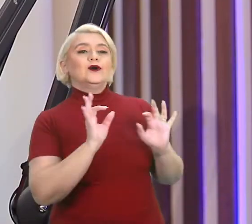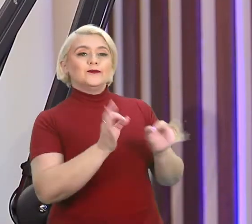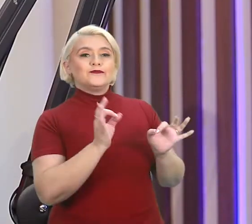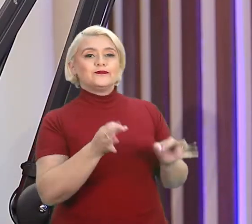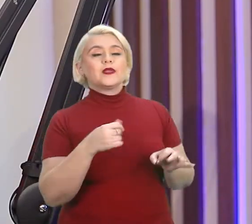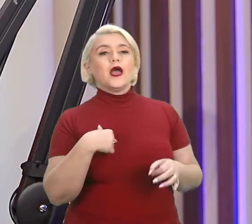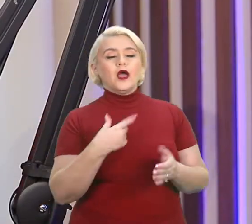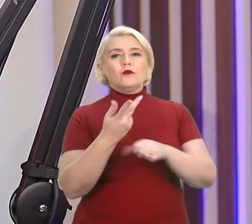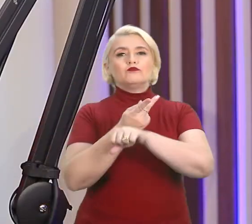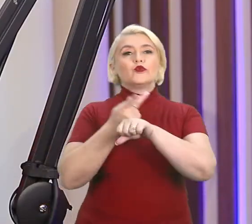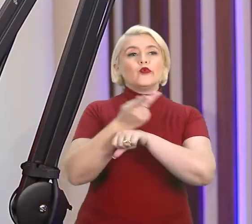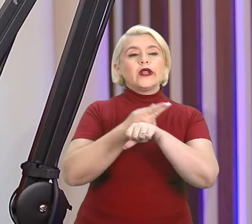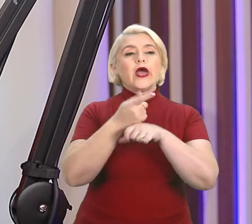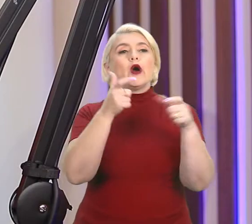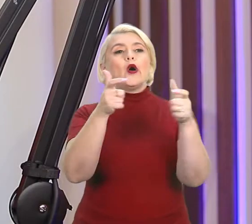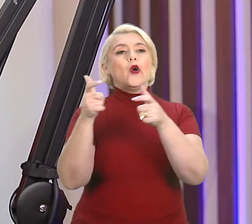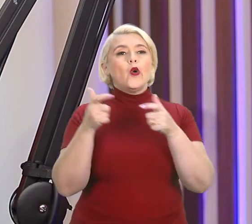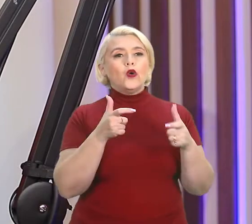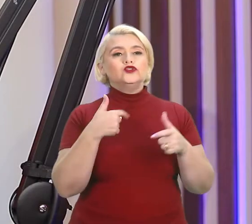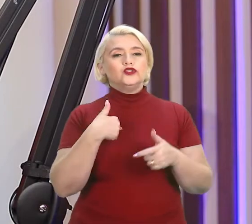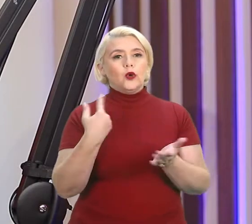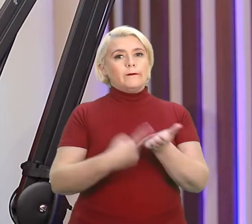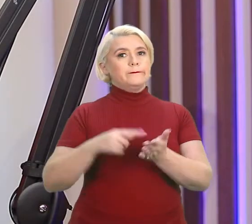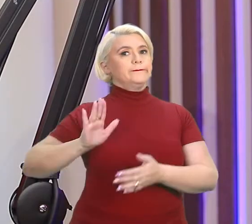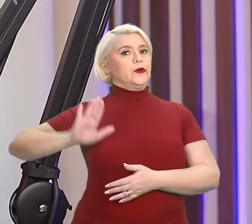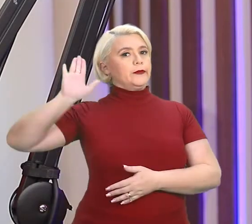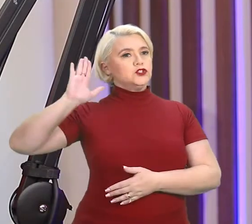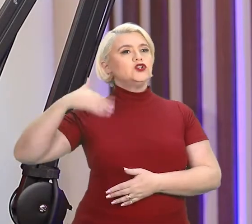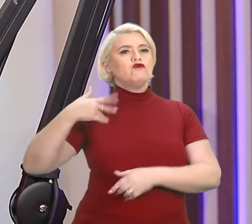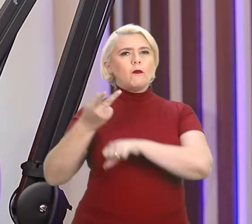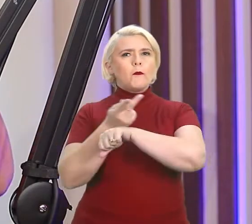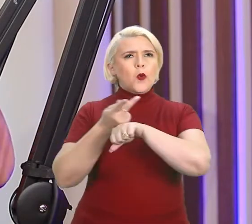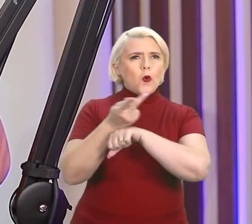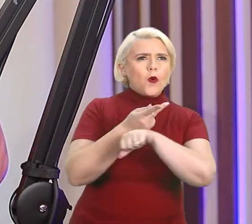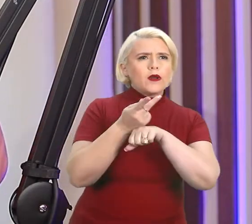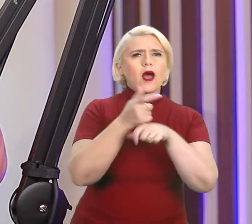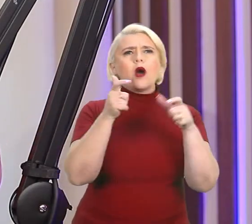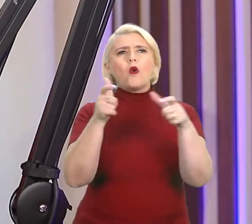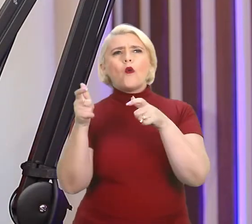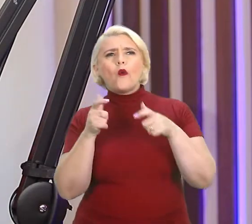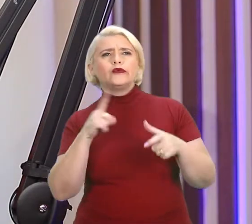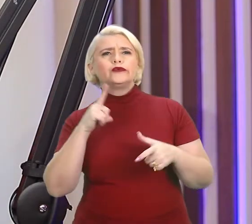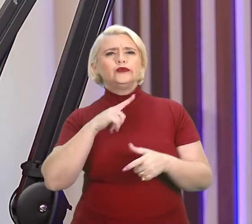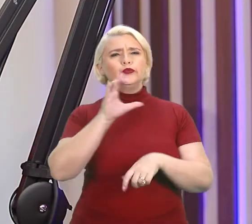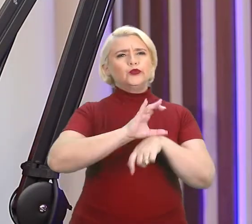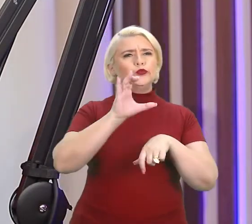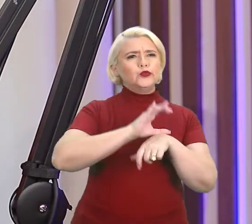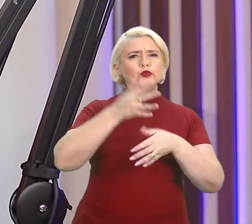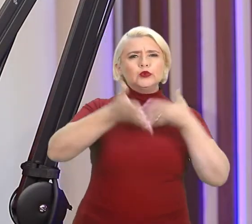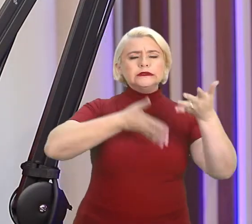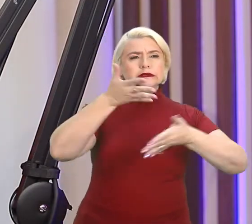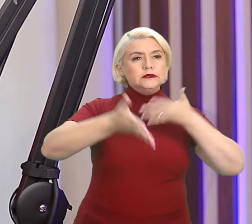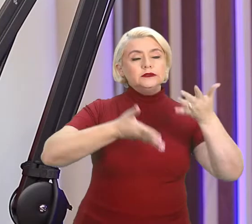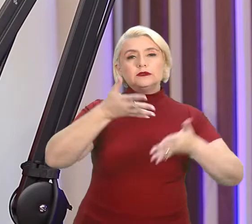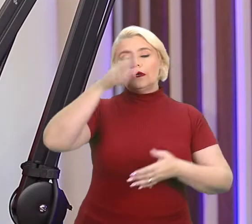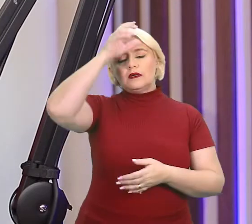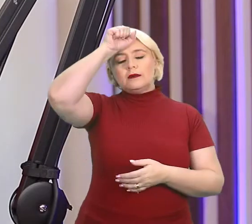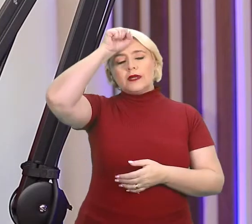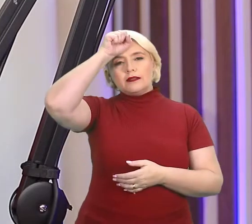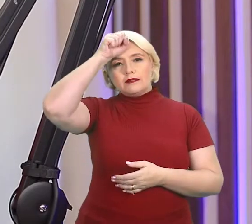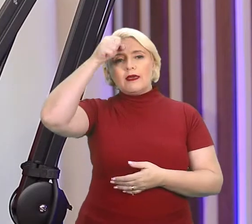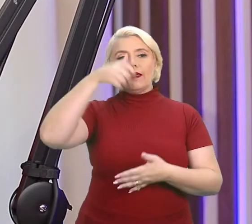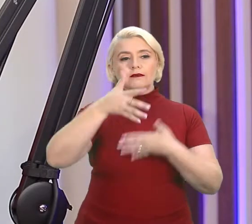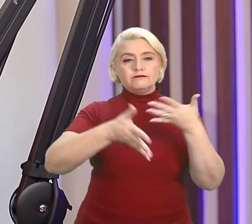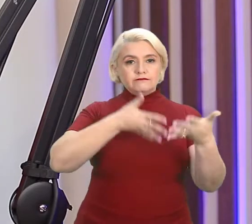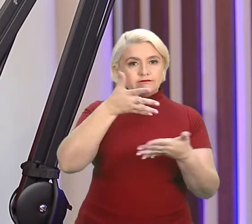eu fui atrás eu fiz um propósito comigo, né? Agora vou atrás de saber onde é que tem curso de Libras, para